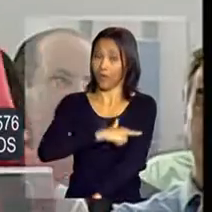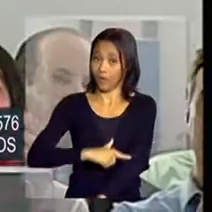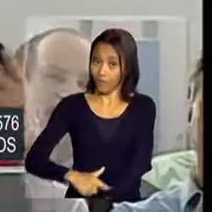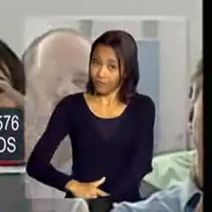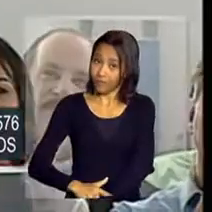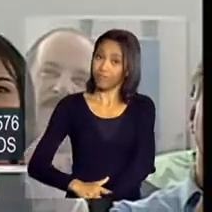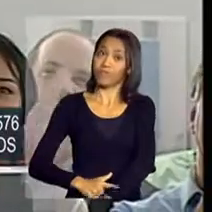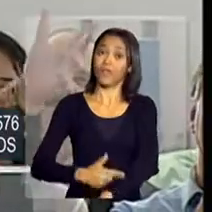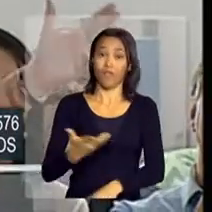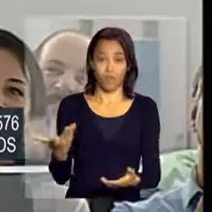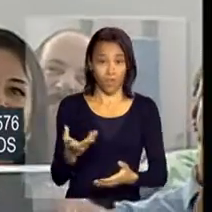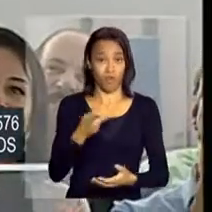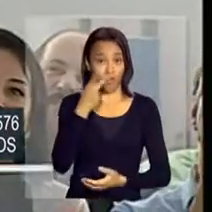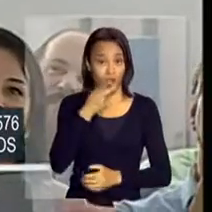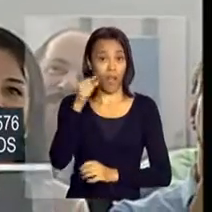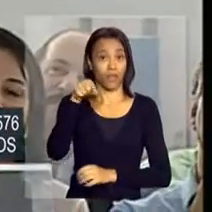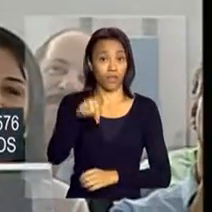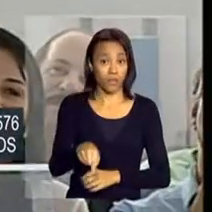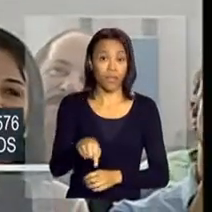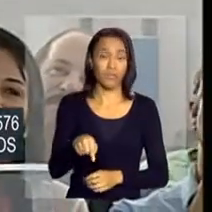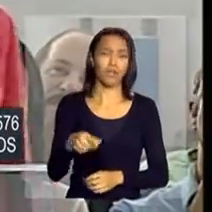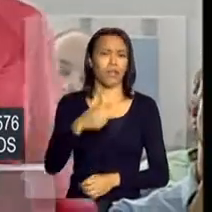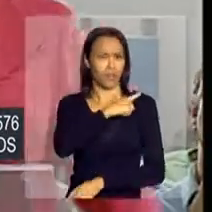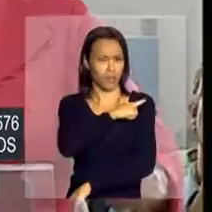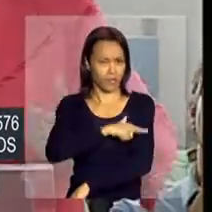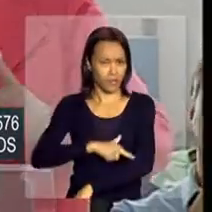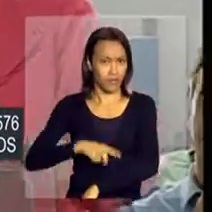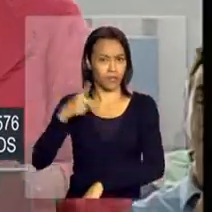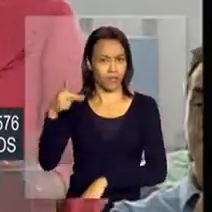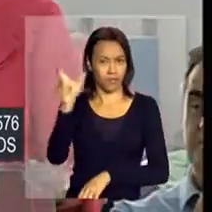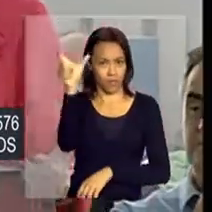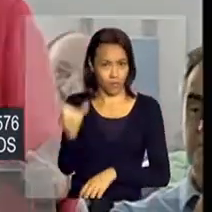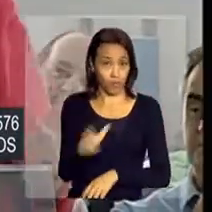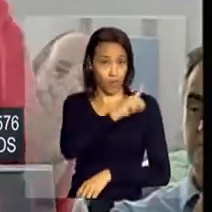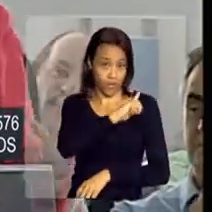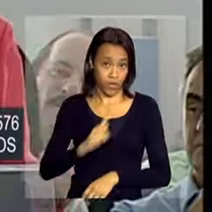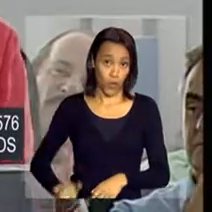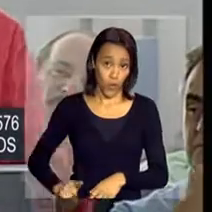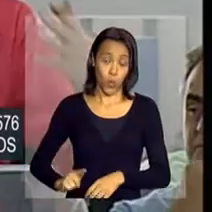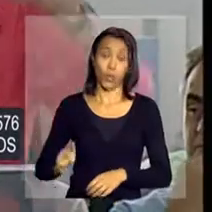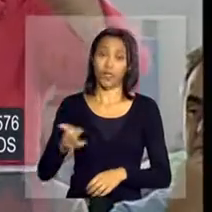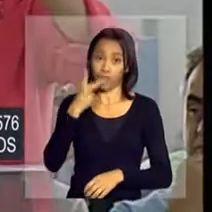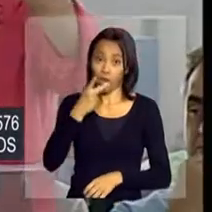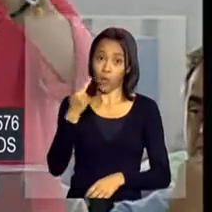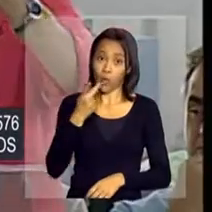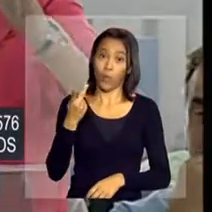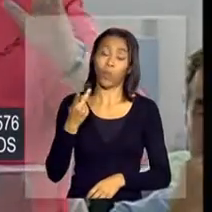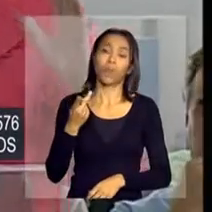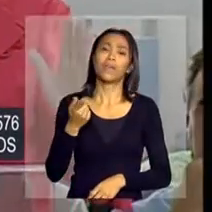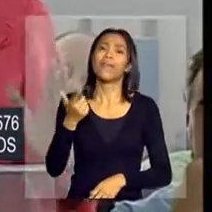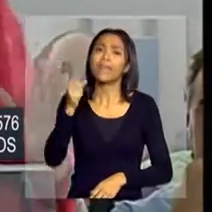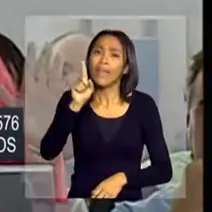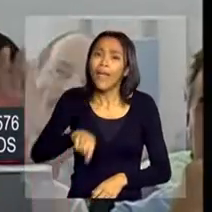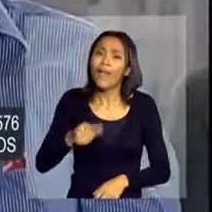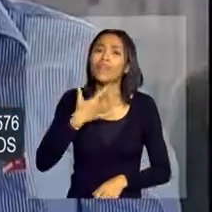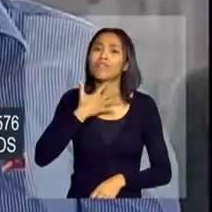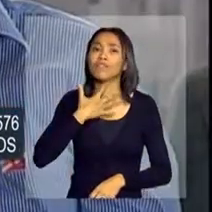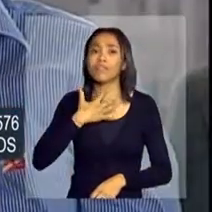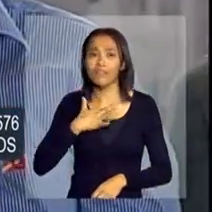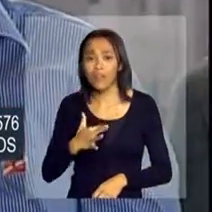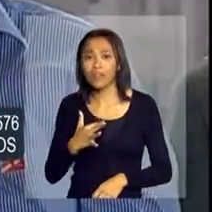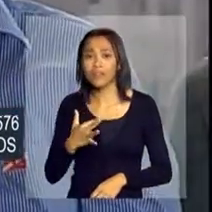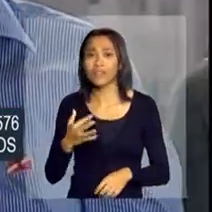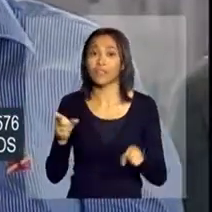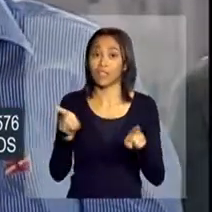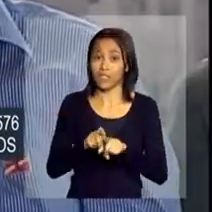Quero dizer aqui de público sobre a elegância do governador, que falou isso comigo e chegou aqui, falou que era desejo e deixou